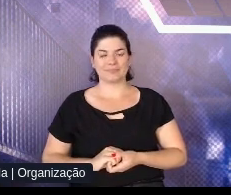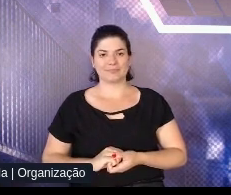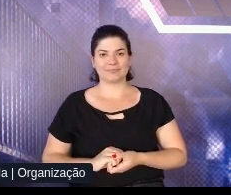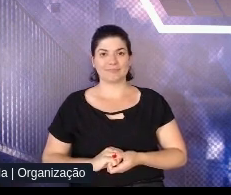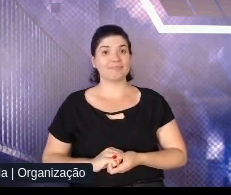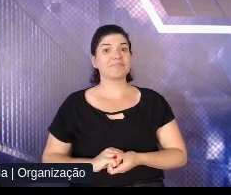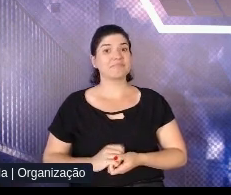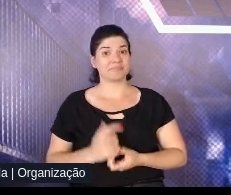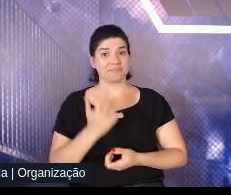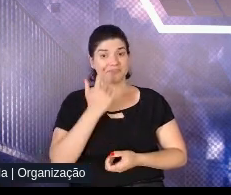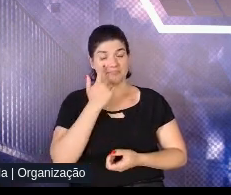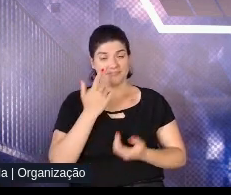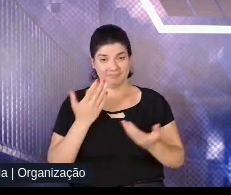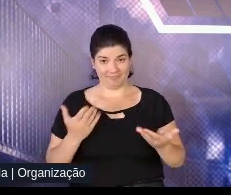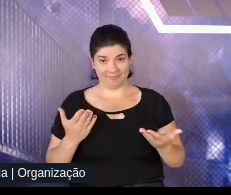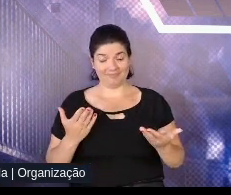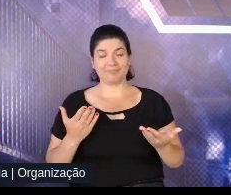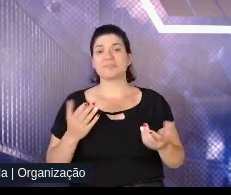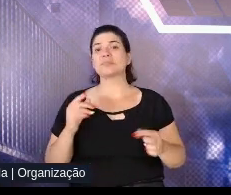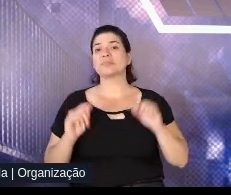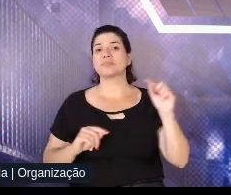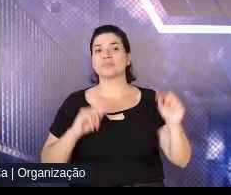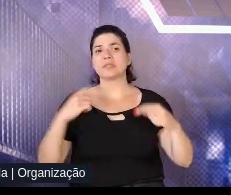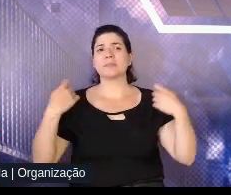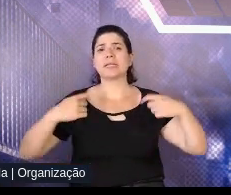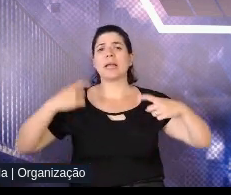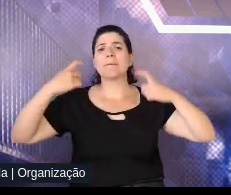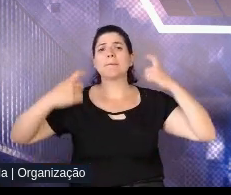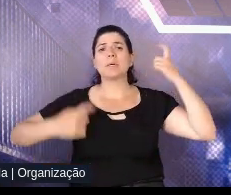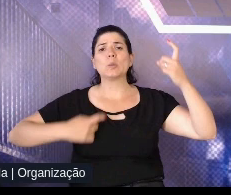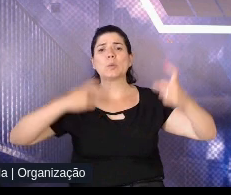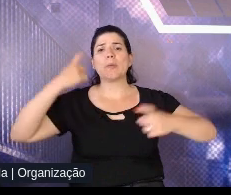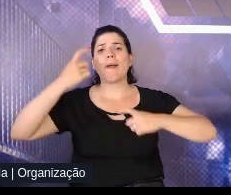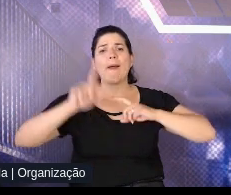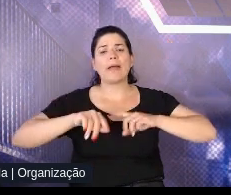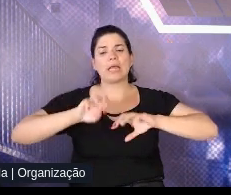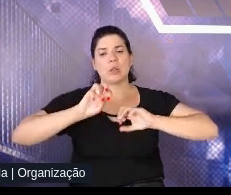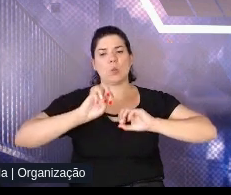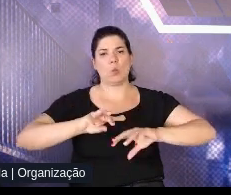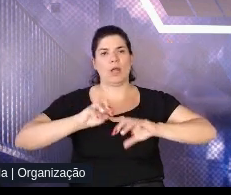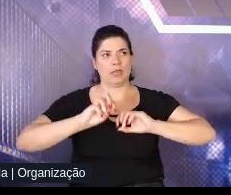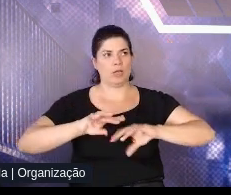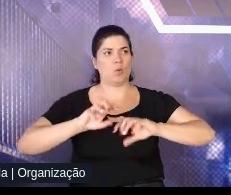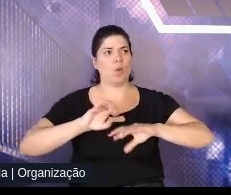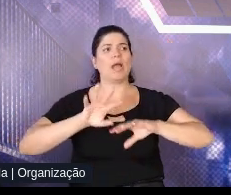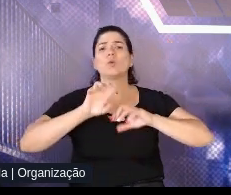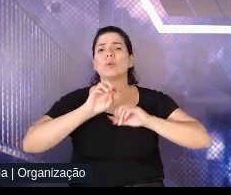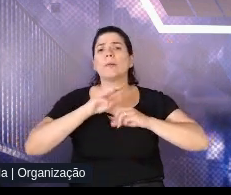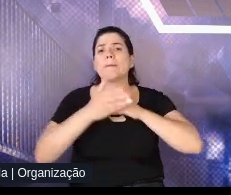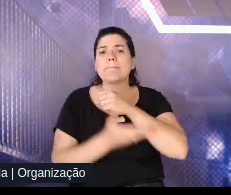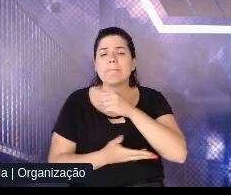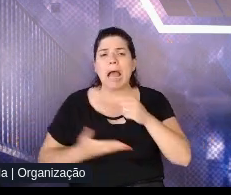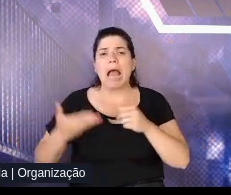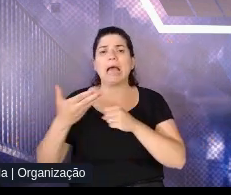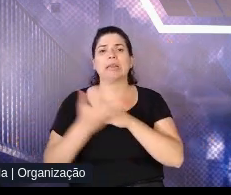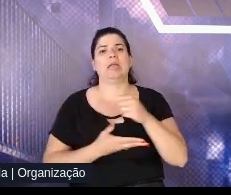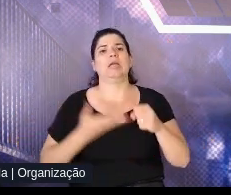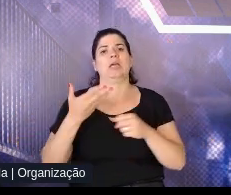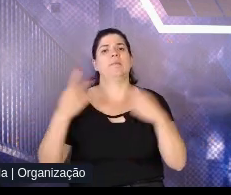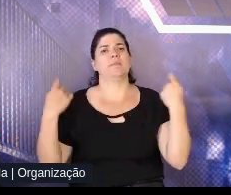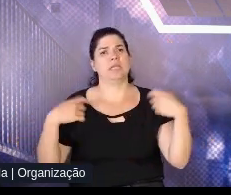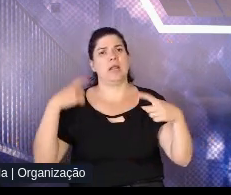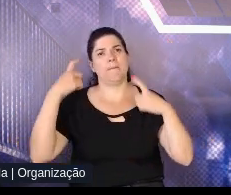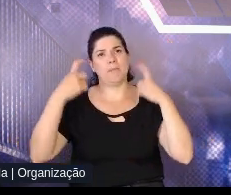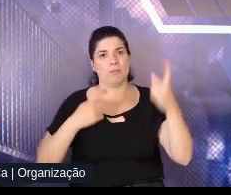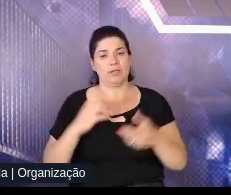E aqui eu trouxe, né, que a gente tem que se preocupar com a educação básica. Então, acho